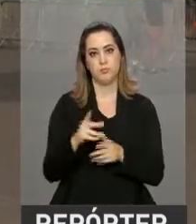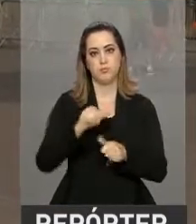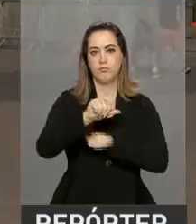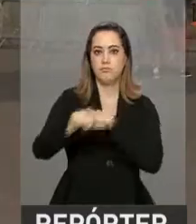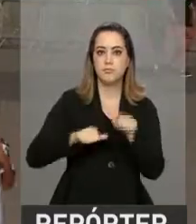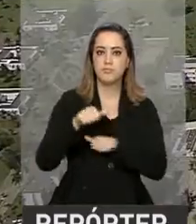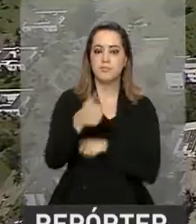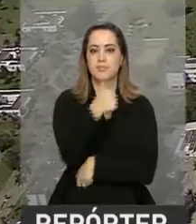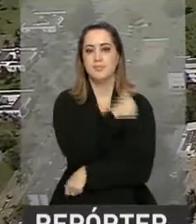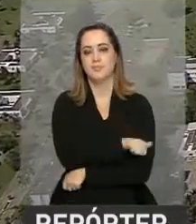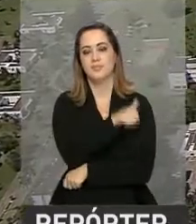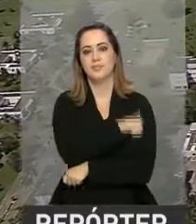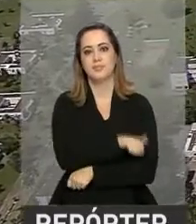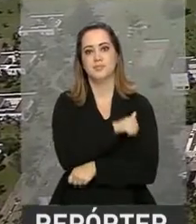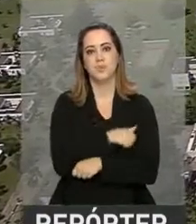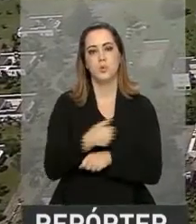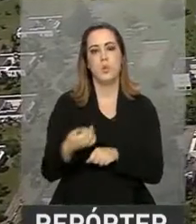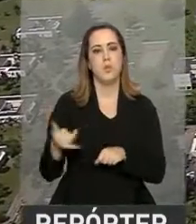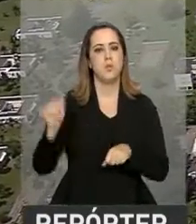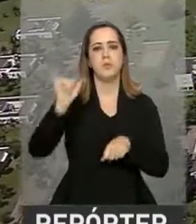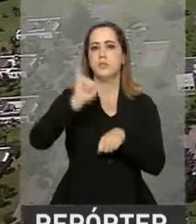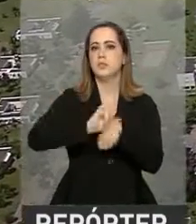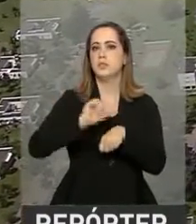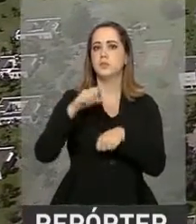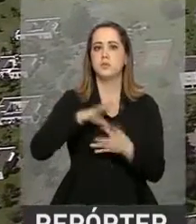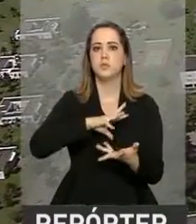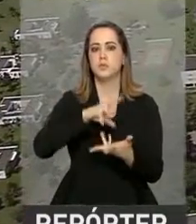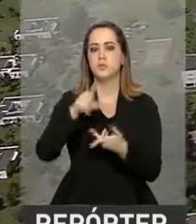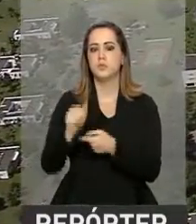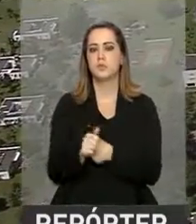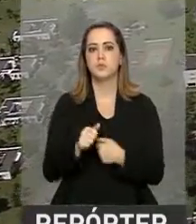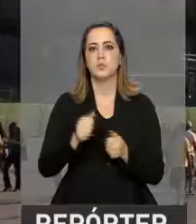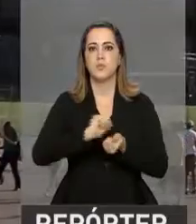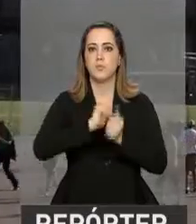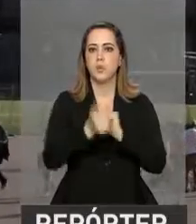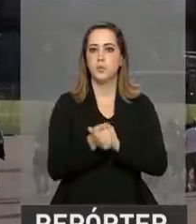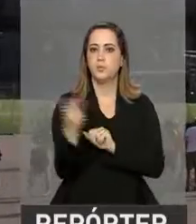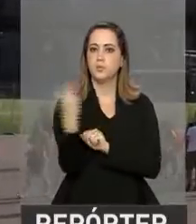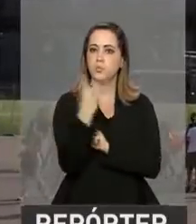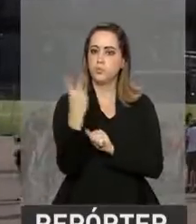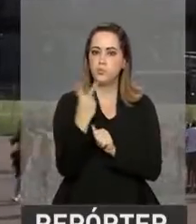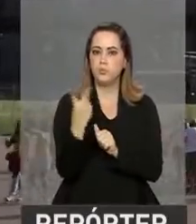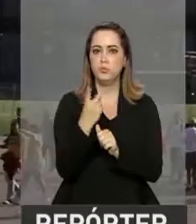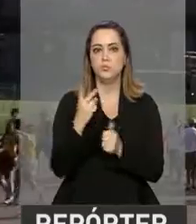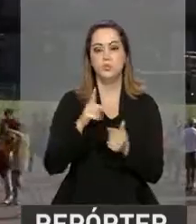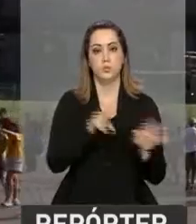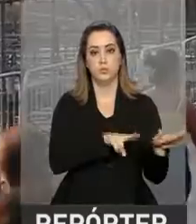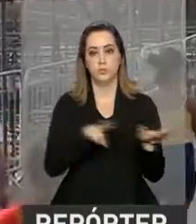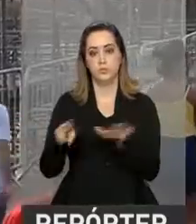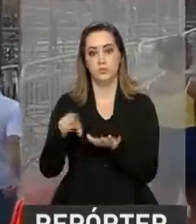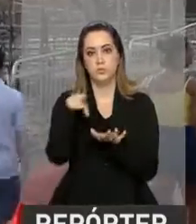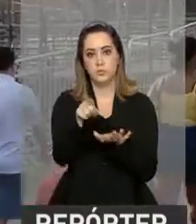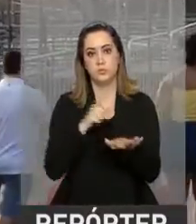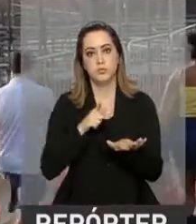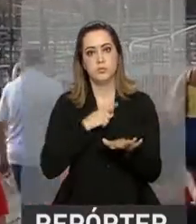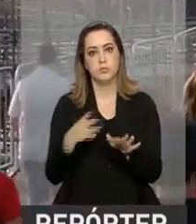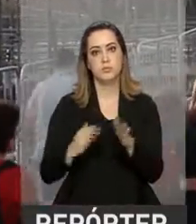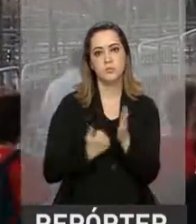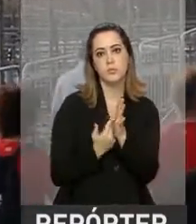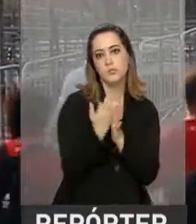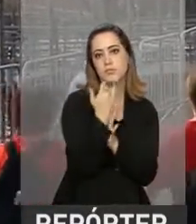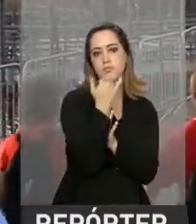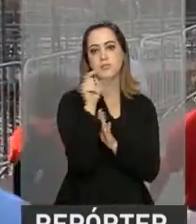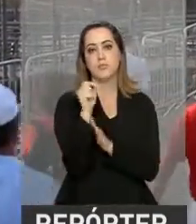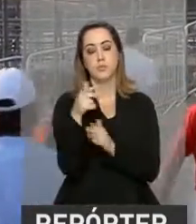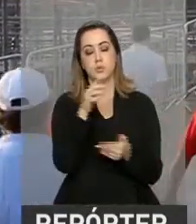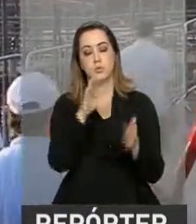o Rio de Janeiro na capital mundial do esporte por 2 semanas. A estimativa dos organizadores é de que mais da